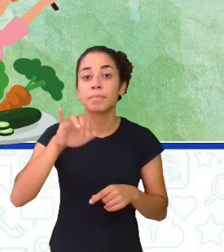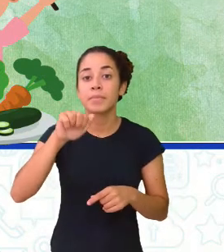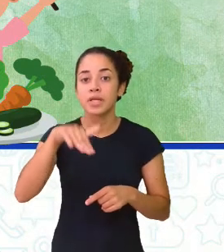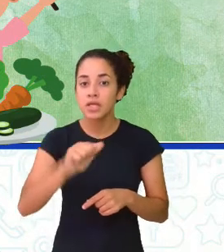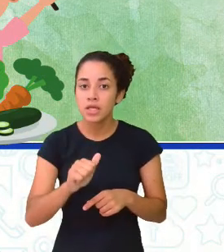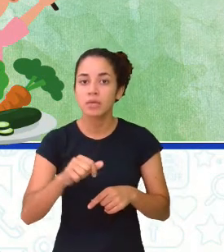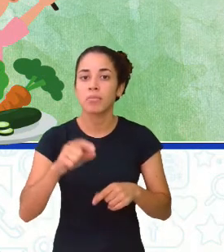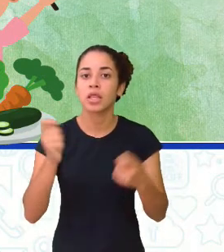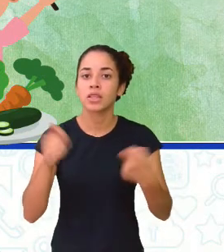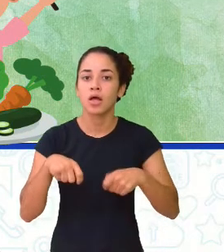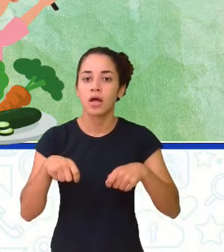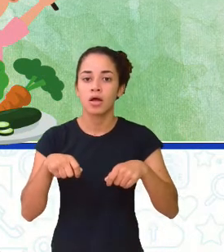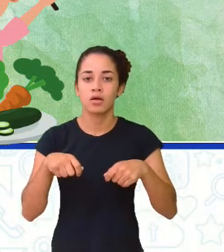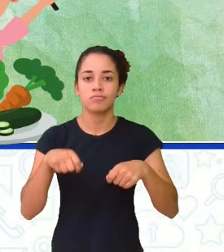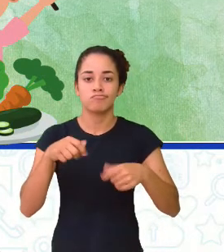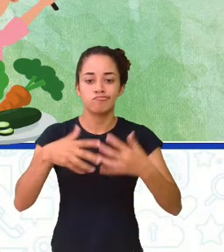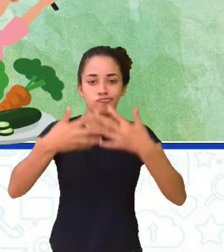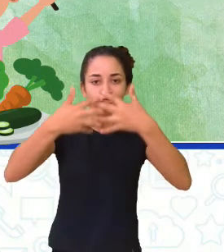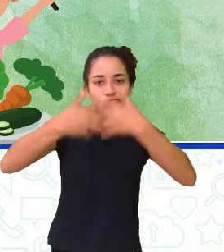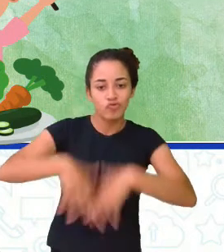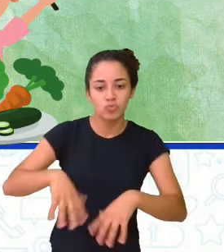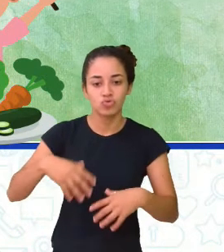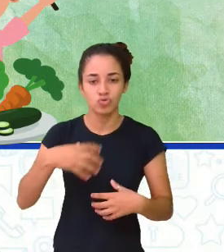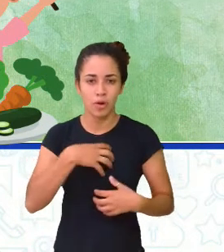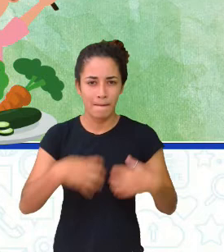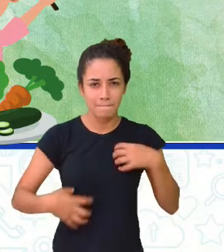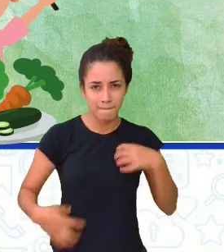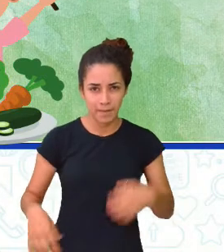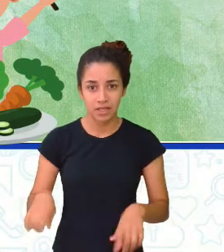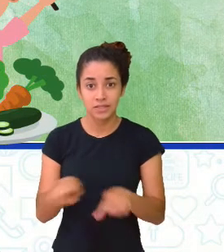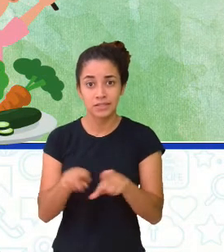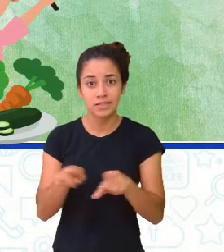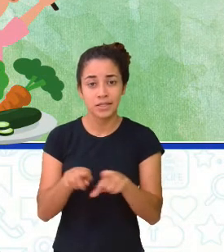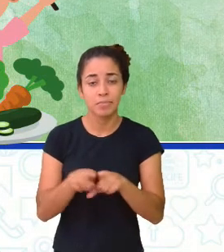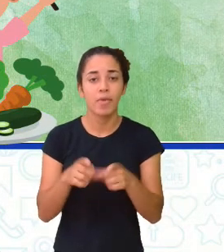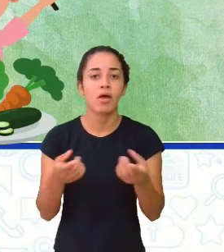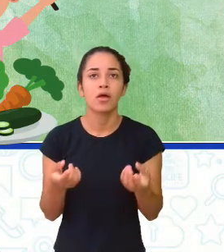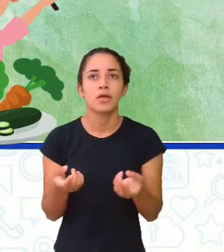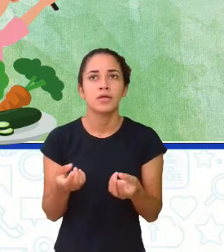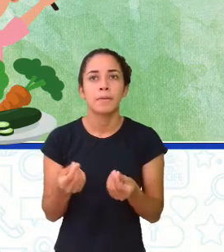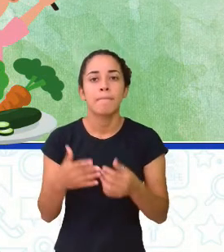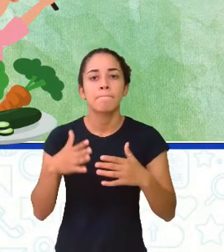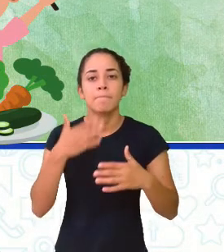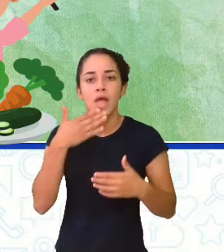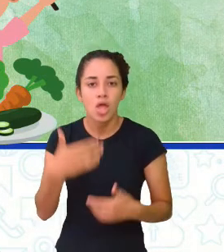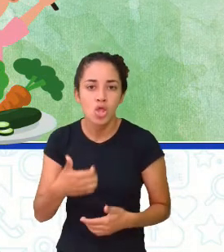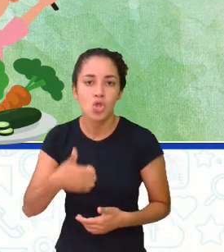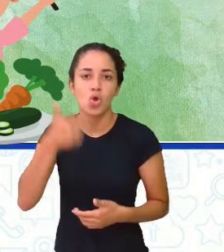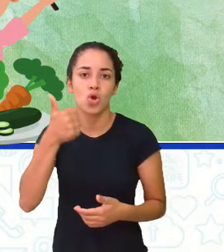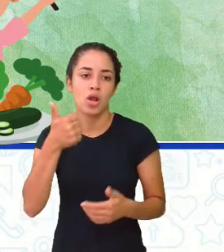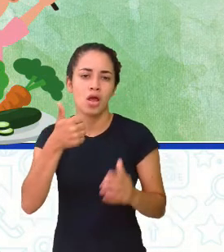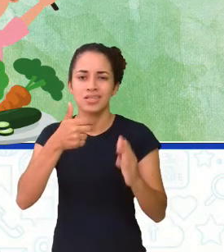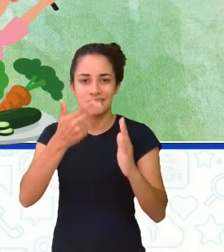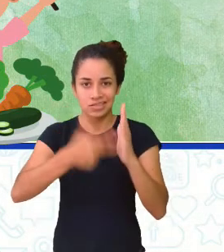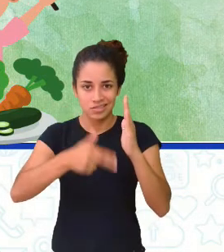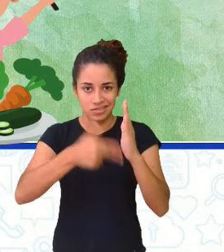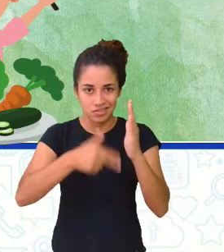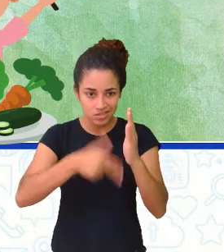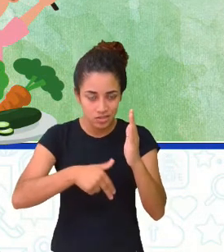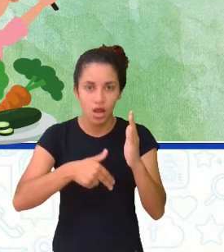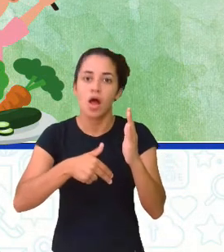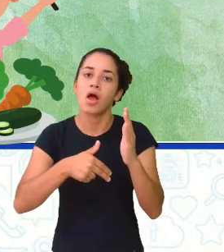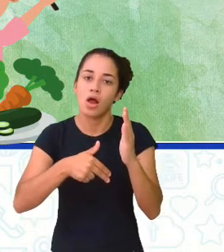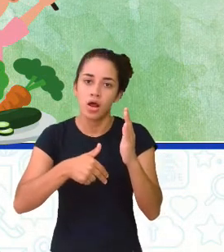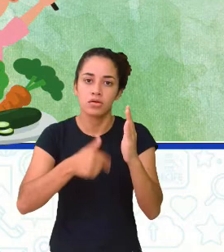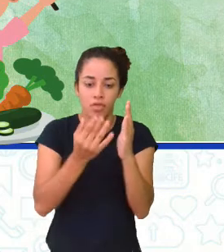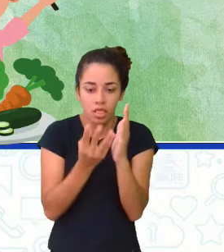aí de todos os órgãos e reparar perdas, que é a questão aí, como eu sempre venho dizendo, a cicatrização, a questão aí